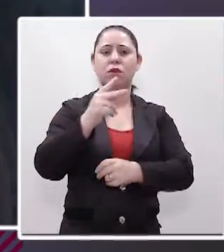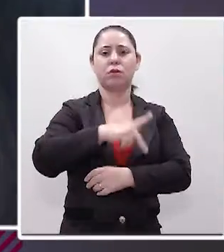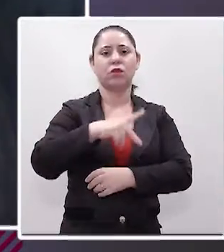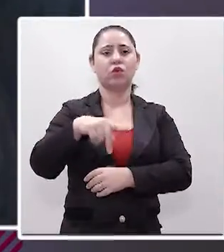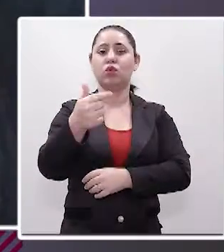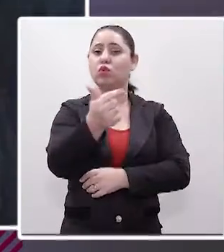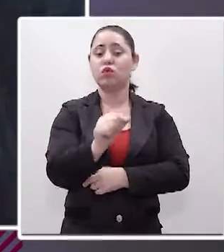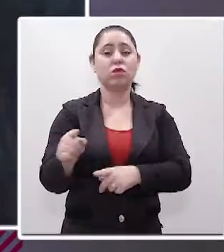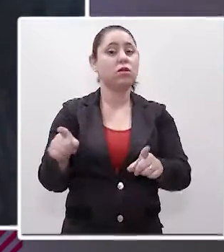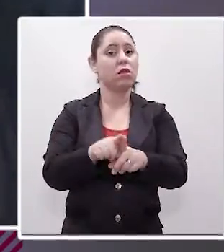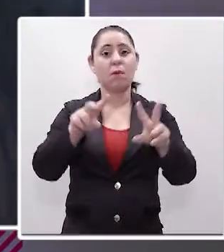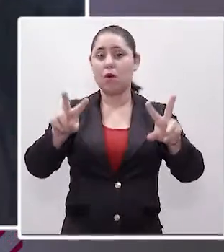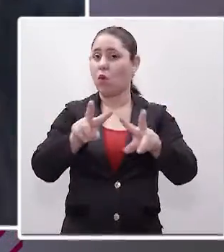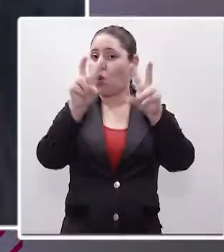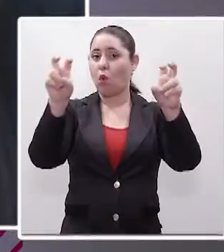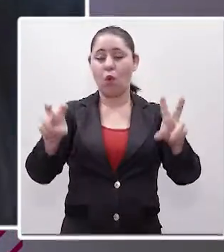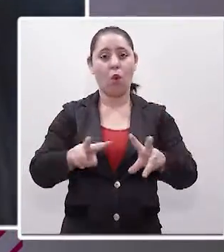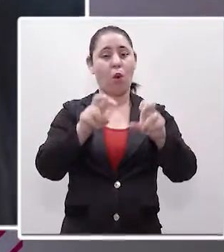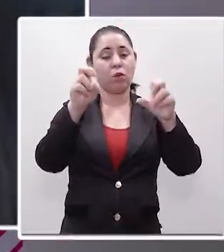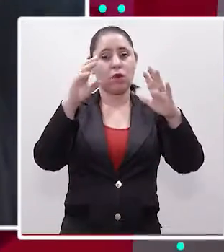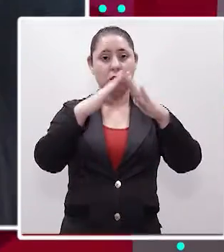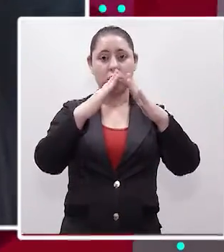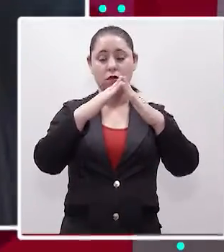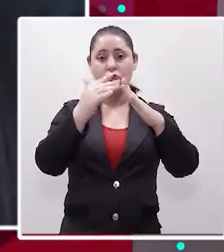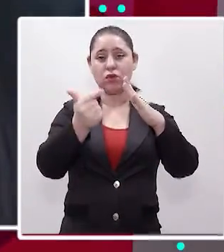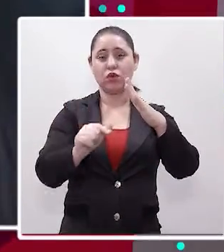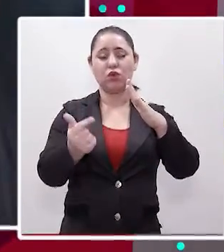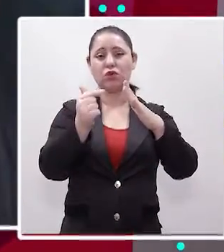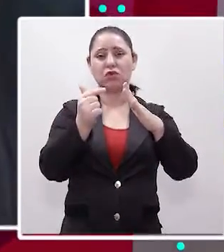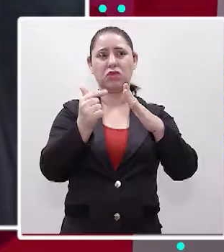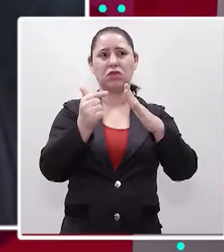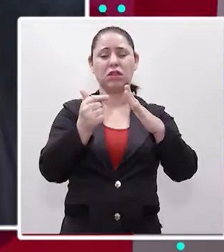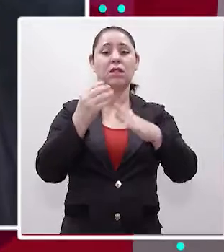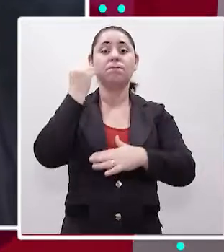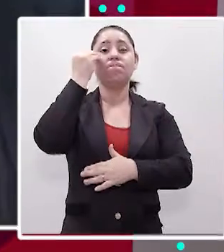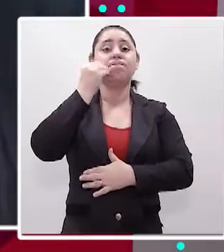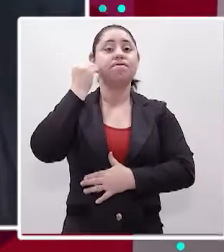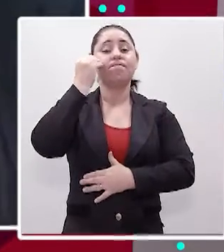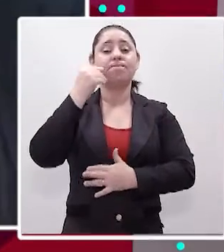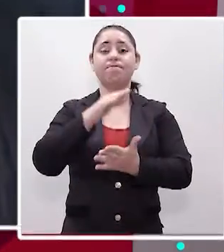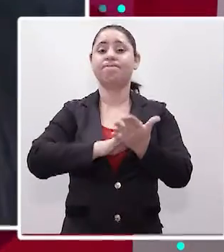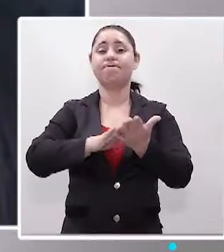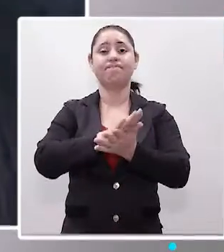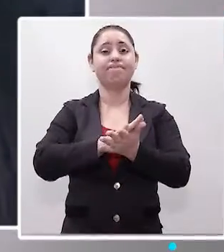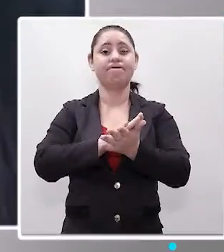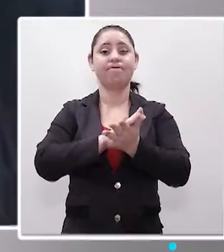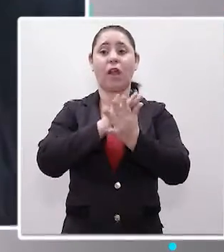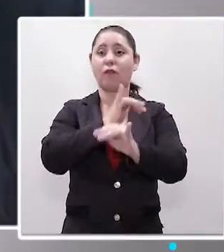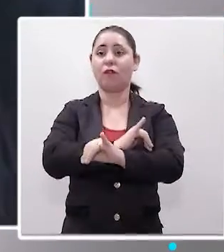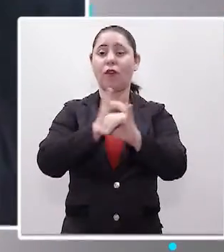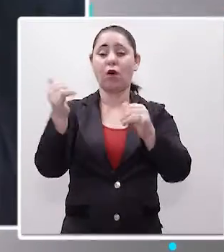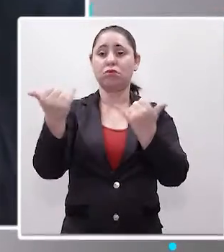né? Muitos professores também não tinham computador em casa, não tinham nenhuma experiência, não tinham